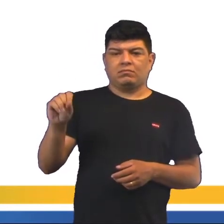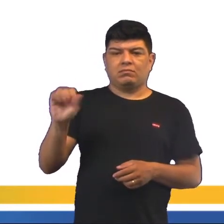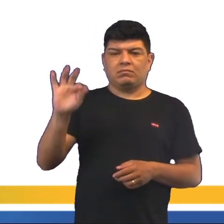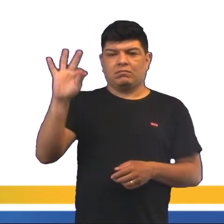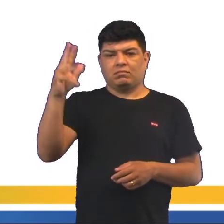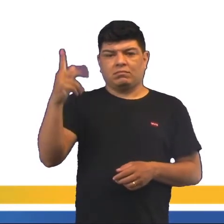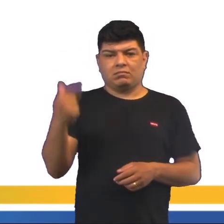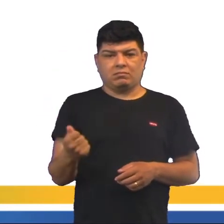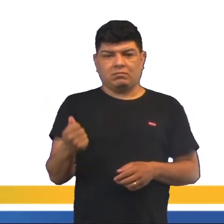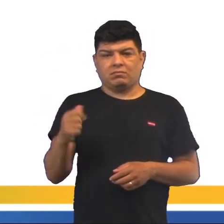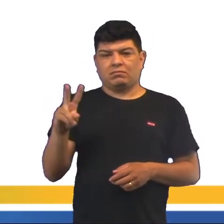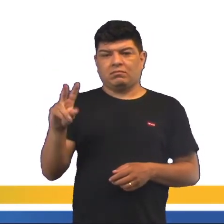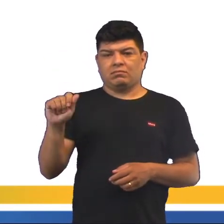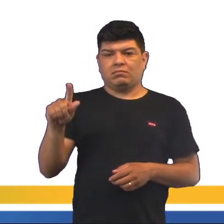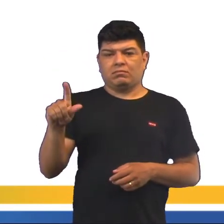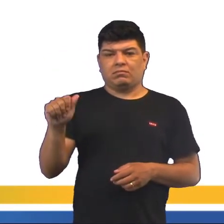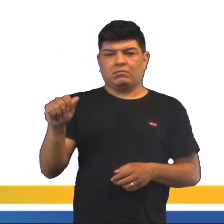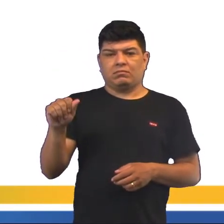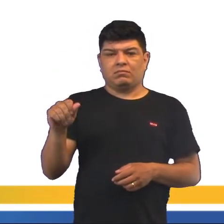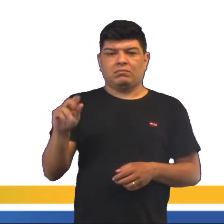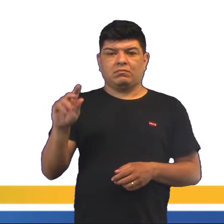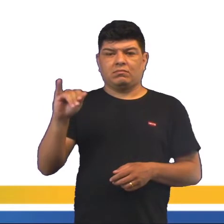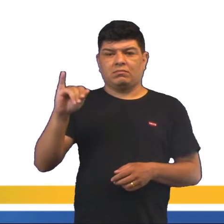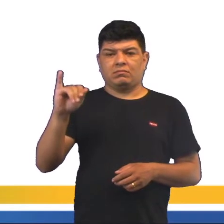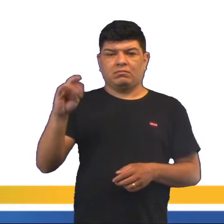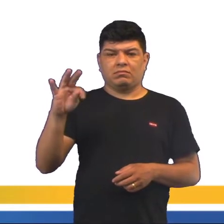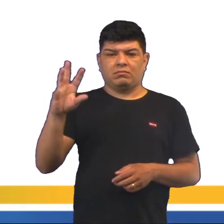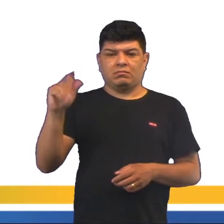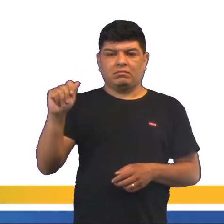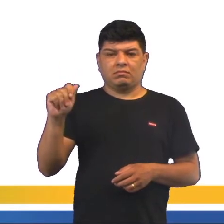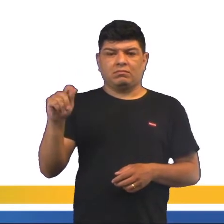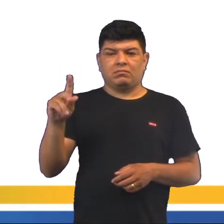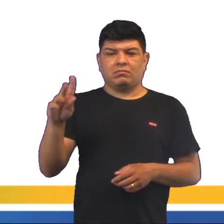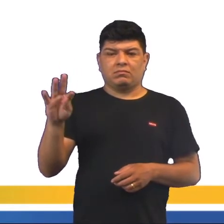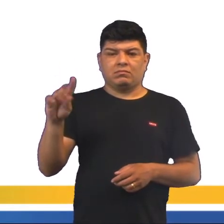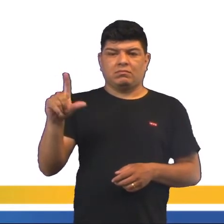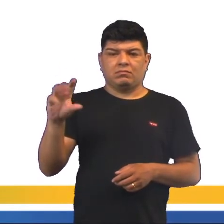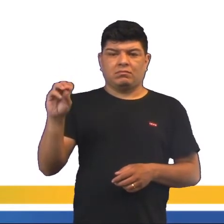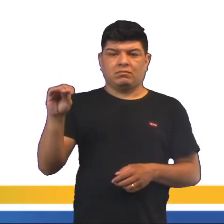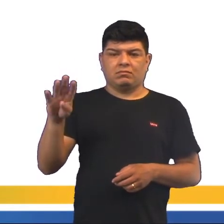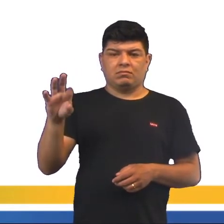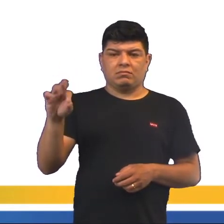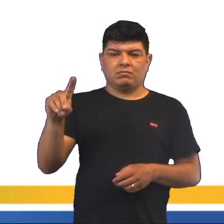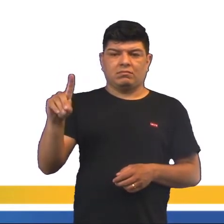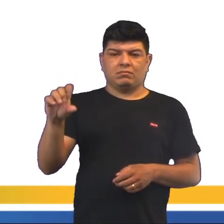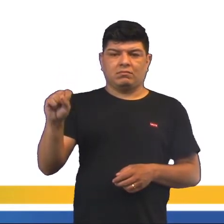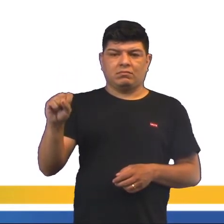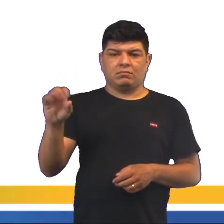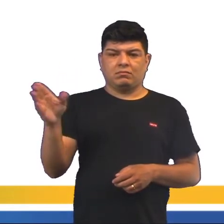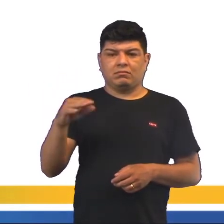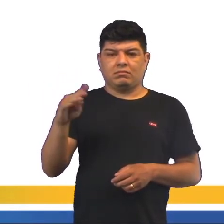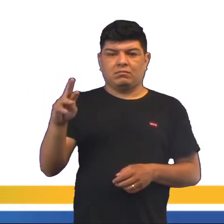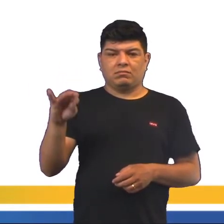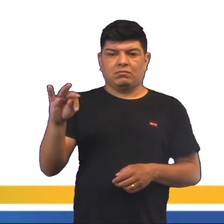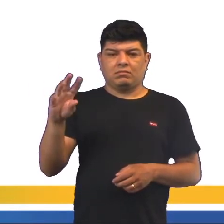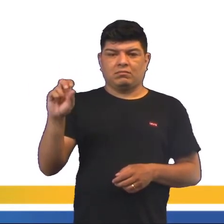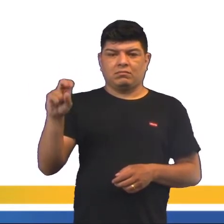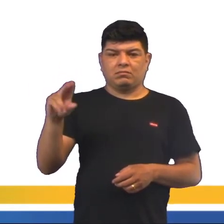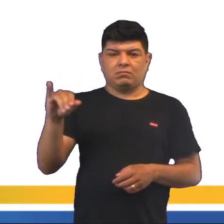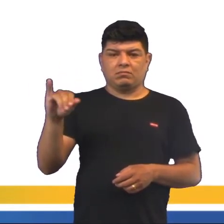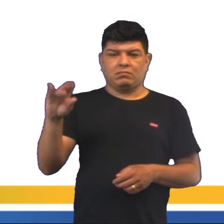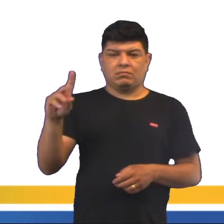A África pelos vândalos, a Península Itálica pelos lombardos, né? A Britânia pelos ângulos,